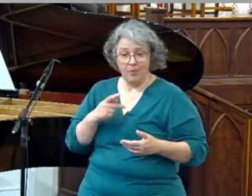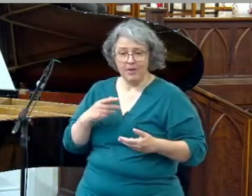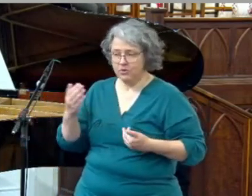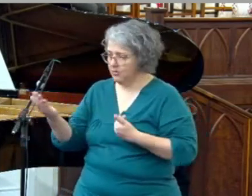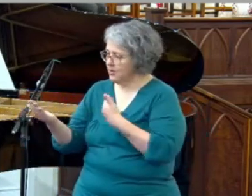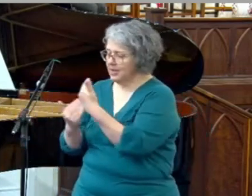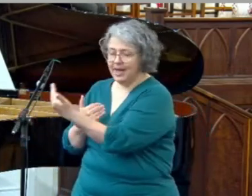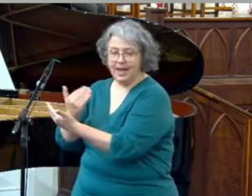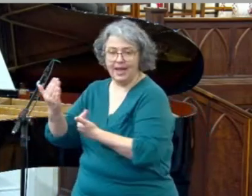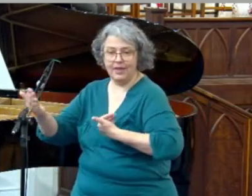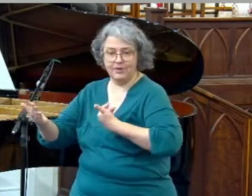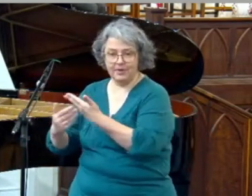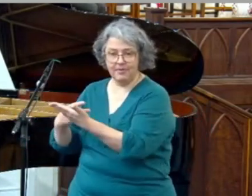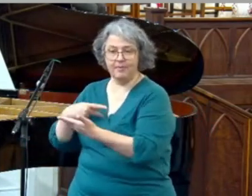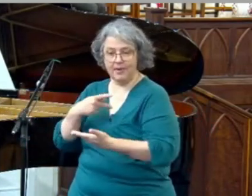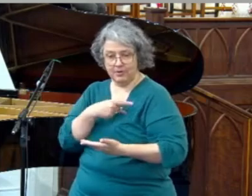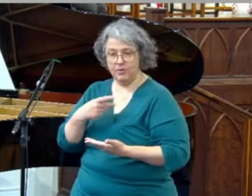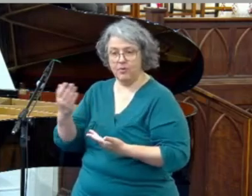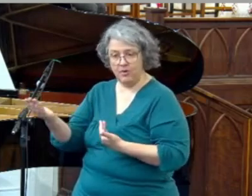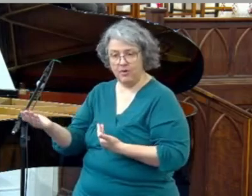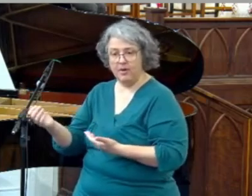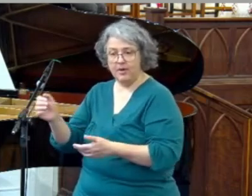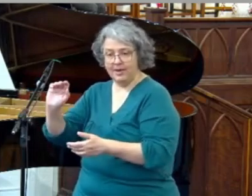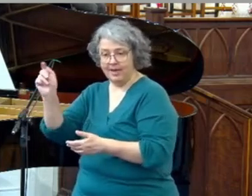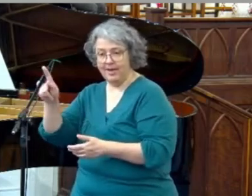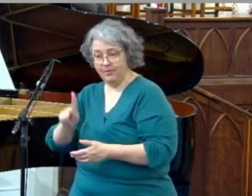perguntas que alguém